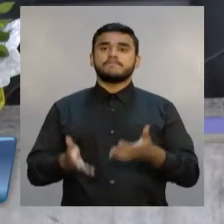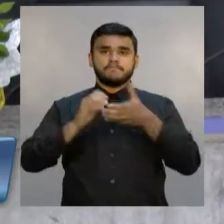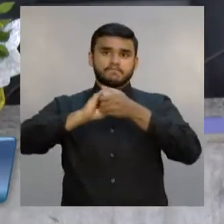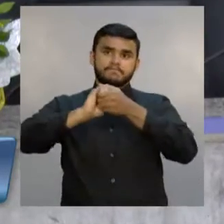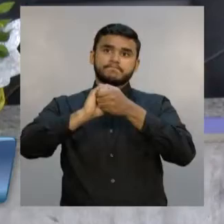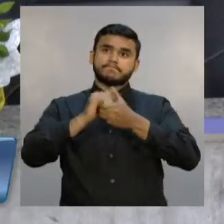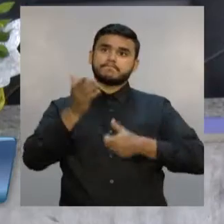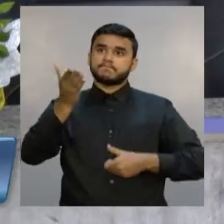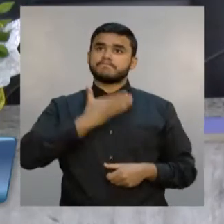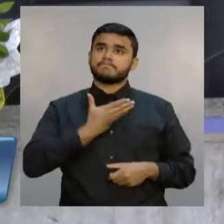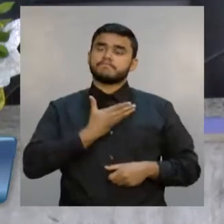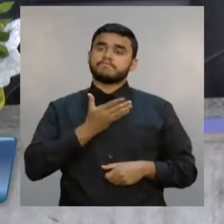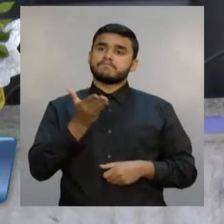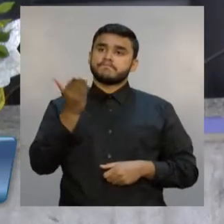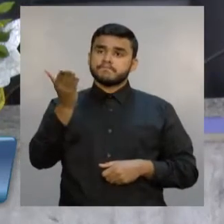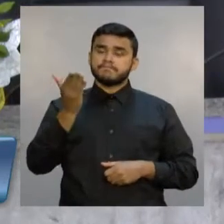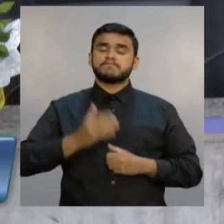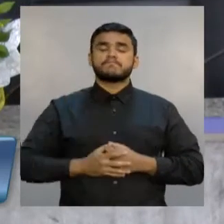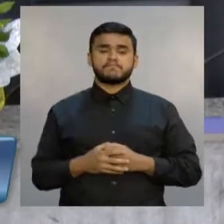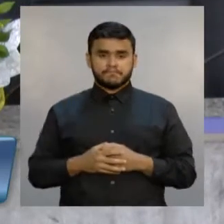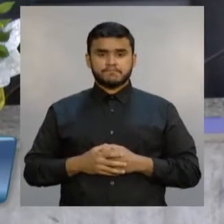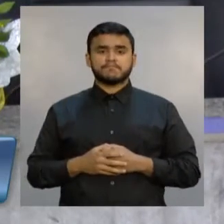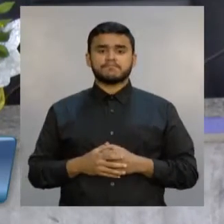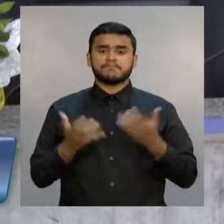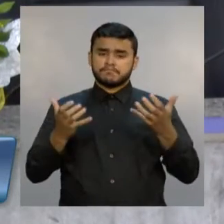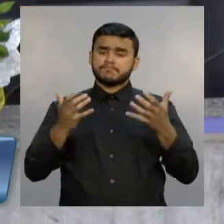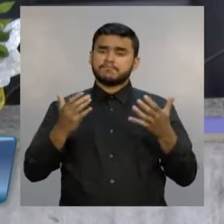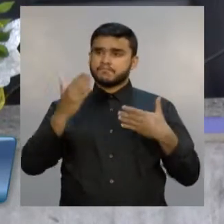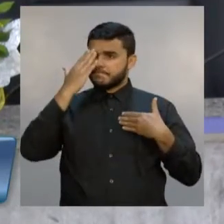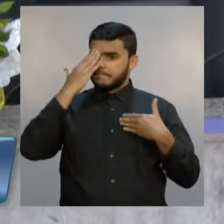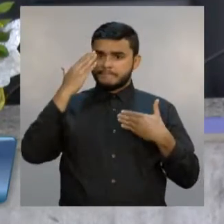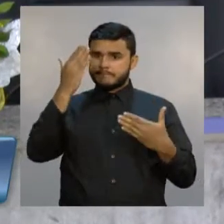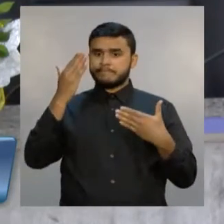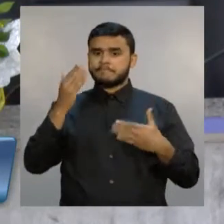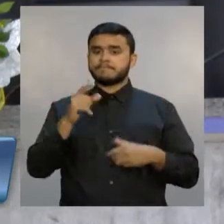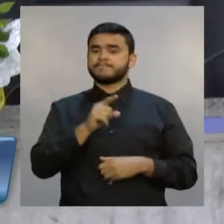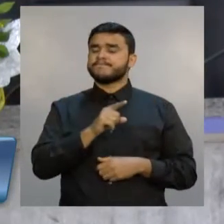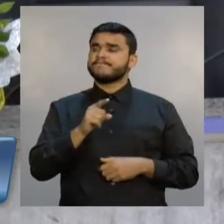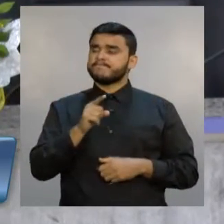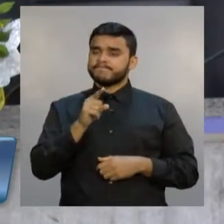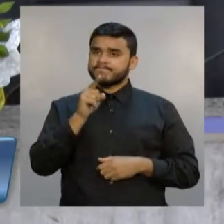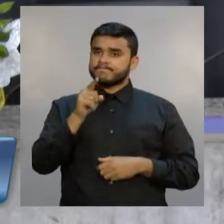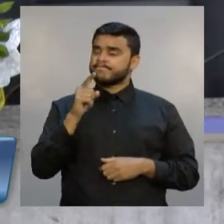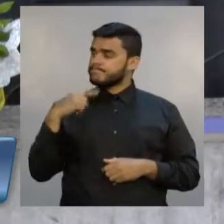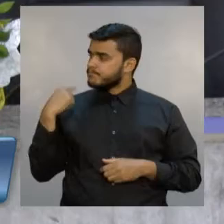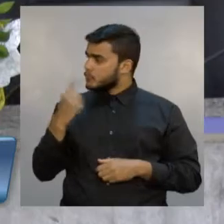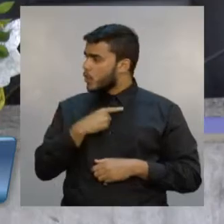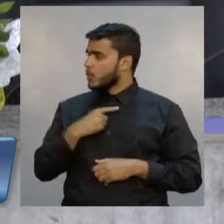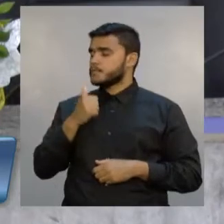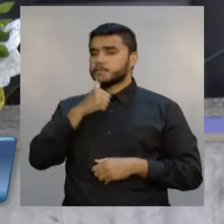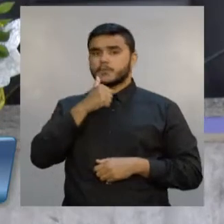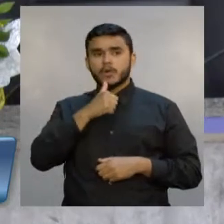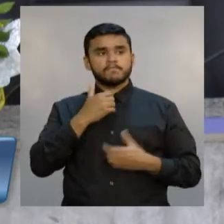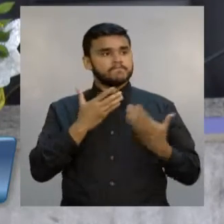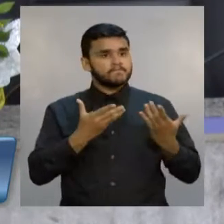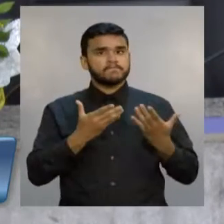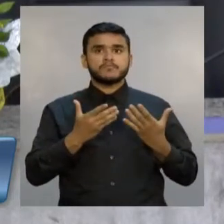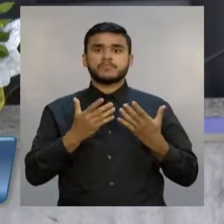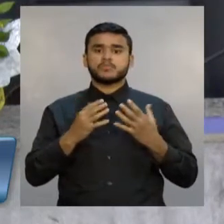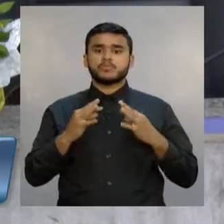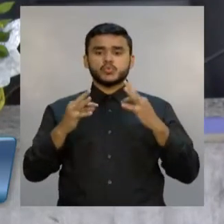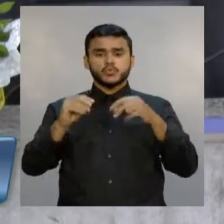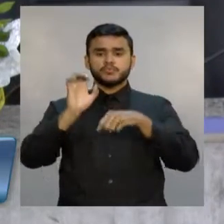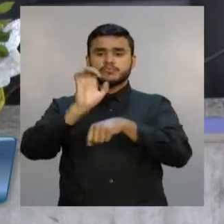parte visa agradecer, em nome das mulheres desse Estado, desse Parlamento e desse Estado, o grande